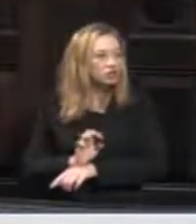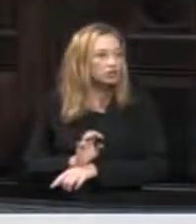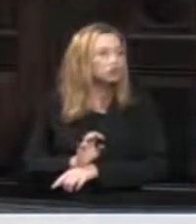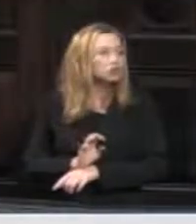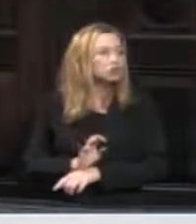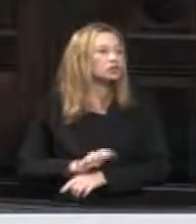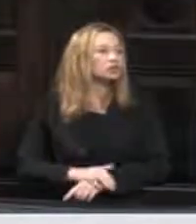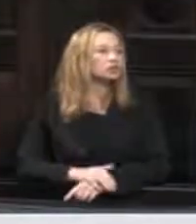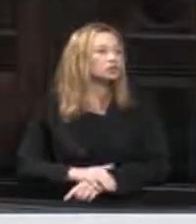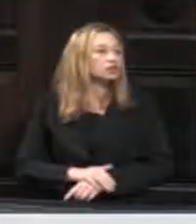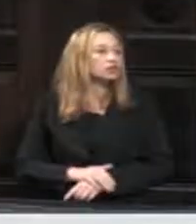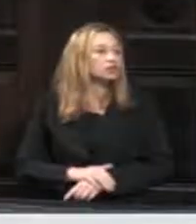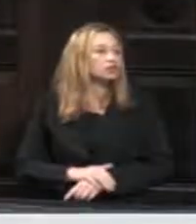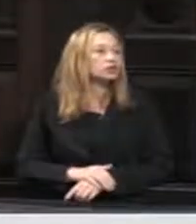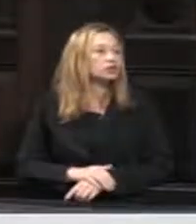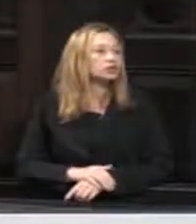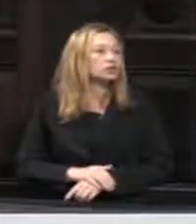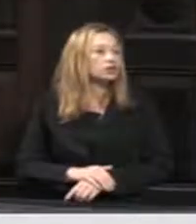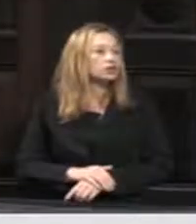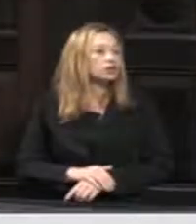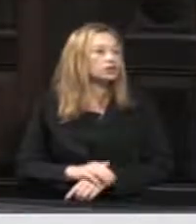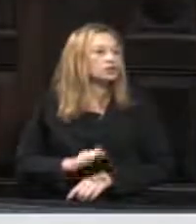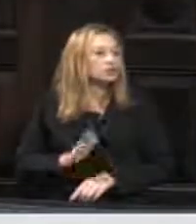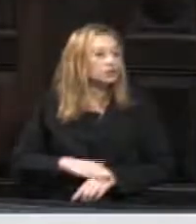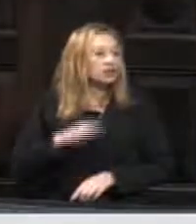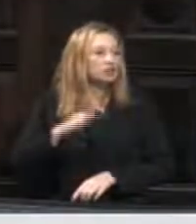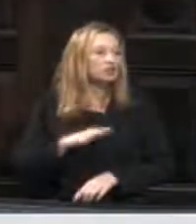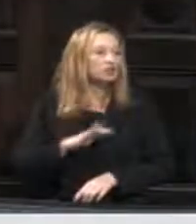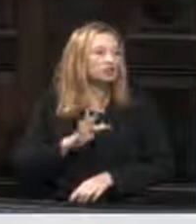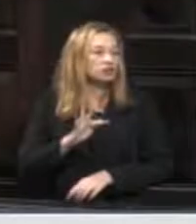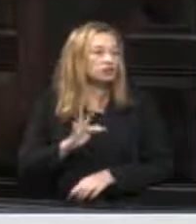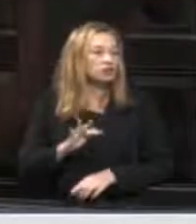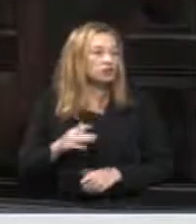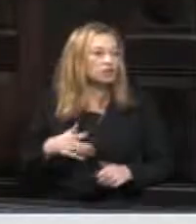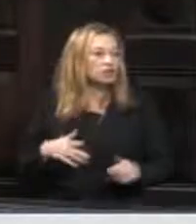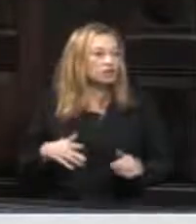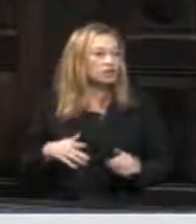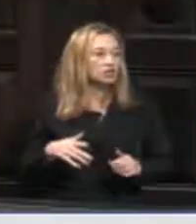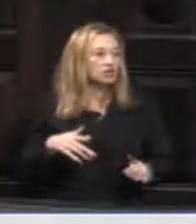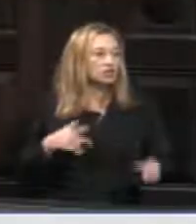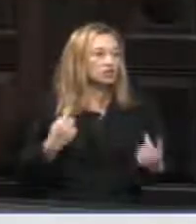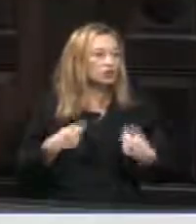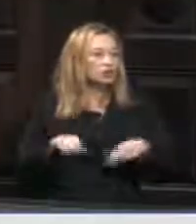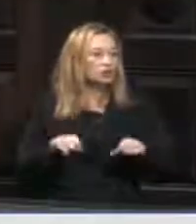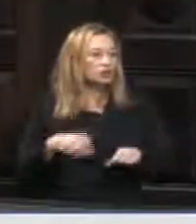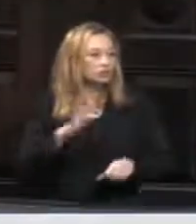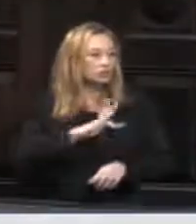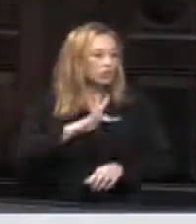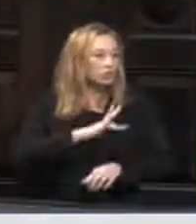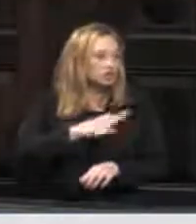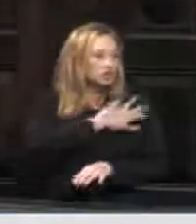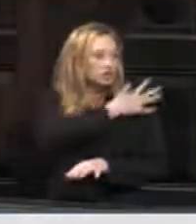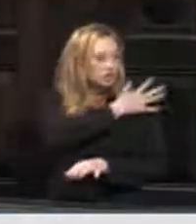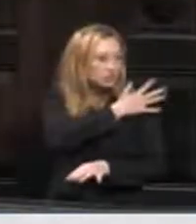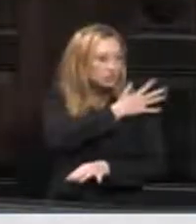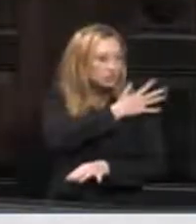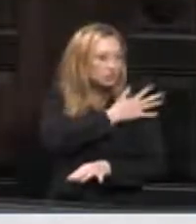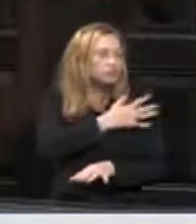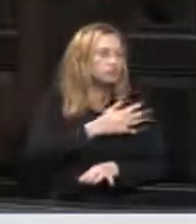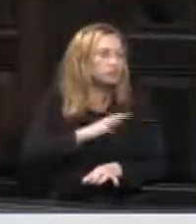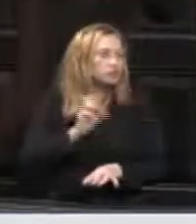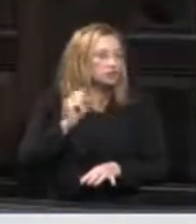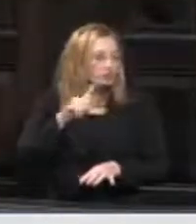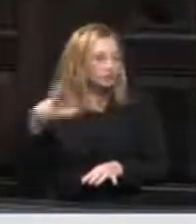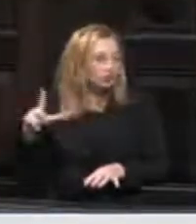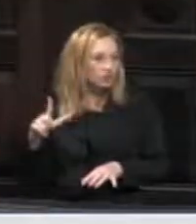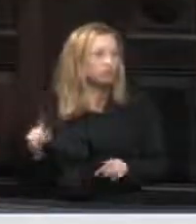ainda, quando atingia a Polícia Civil, a Polícia Militar e até mesmo o Corpo de